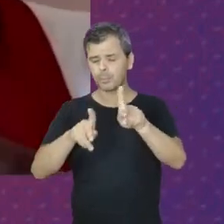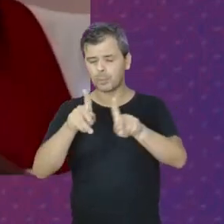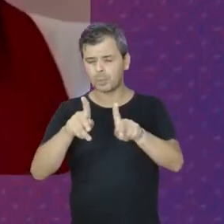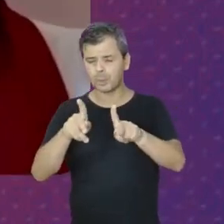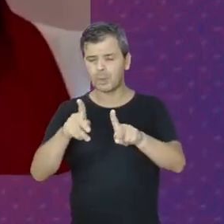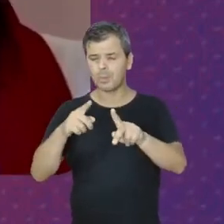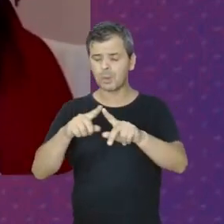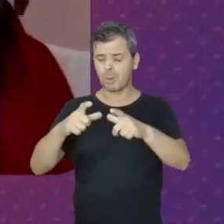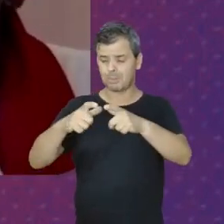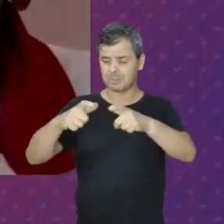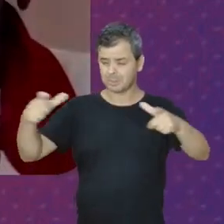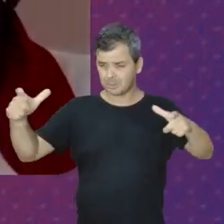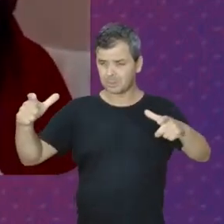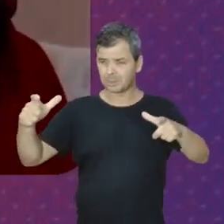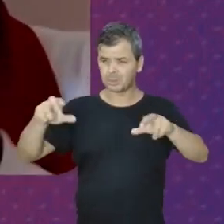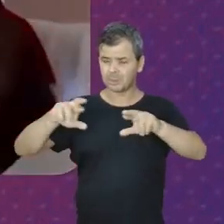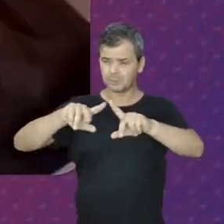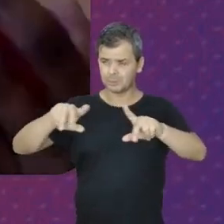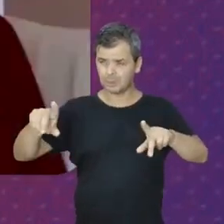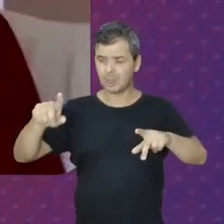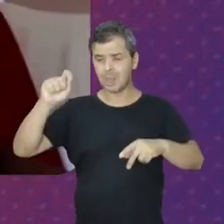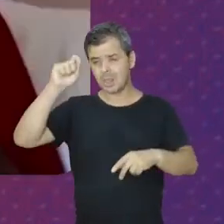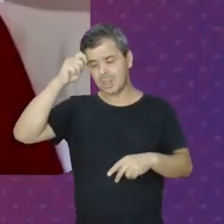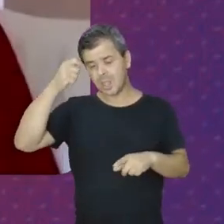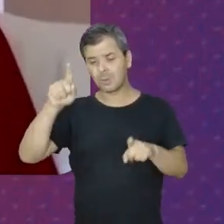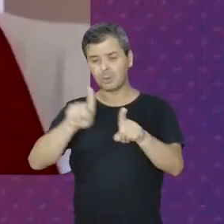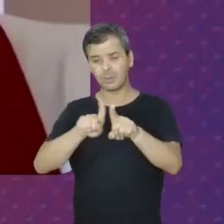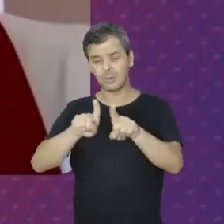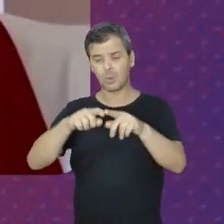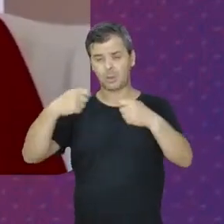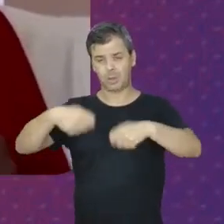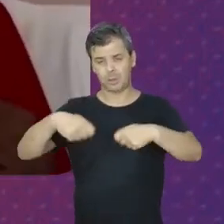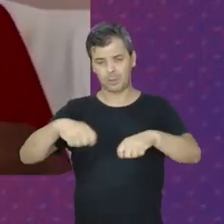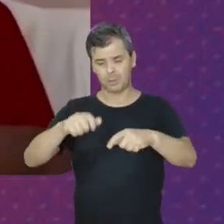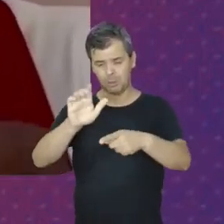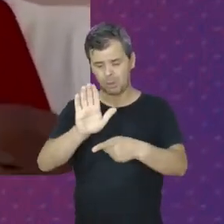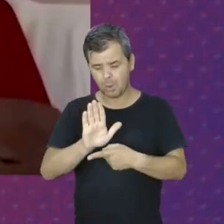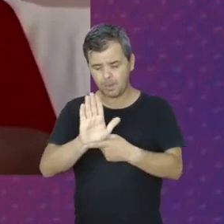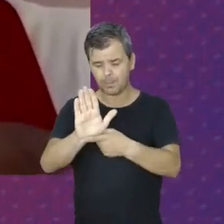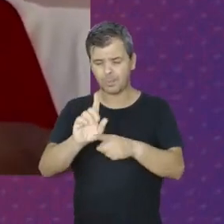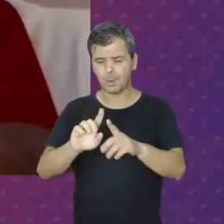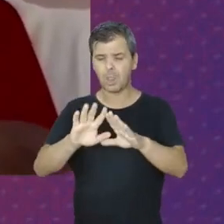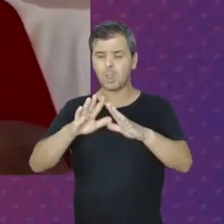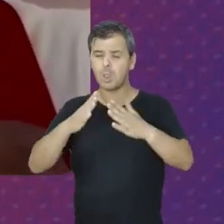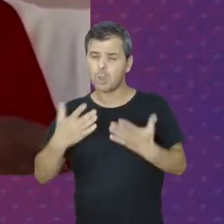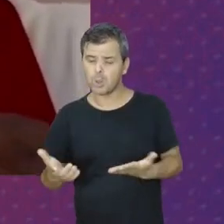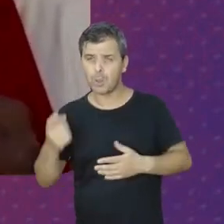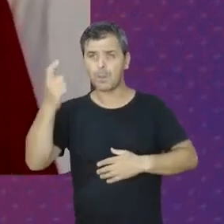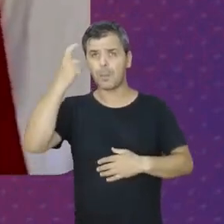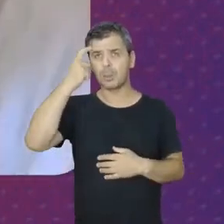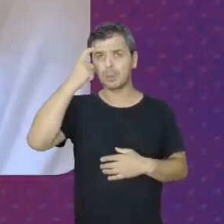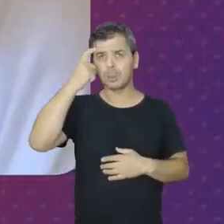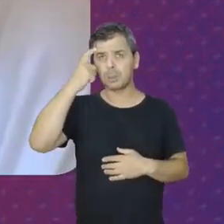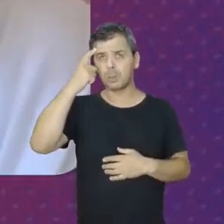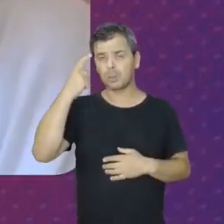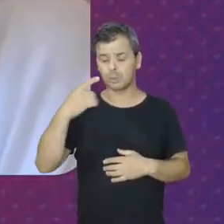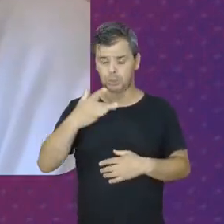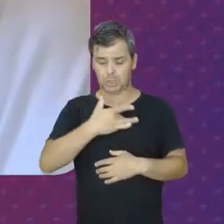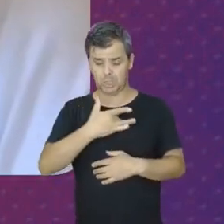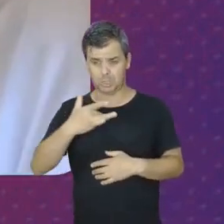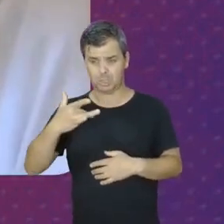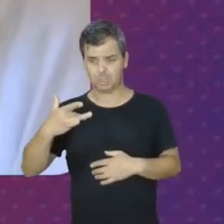uma grande população, e tem muitos negros e negras também, que precisam desse apoio. Então, quando a gente pensa que a